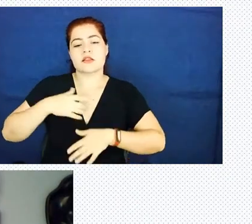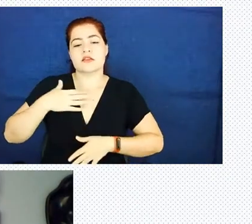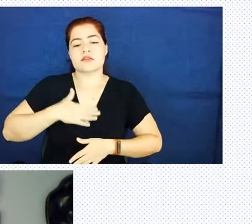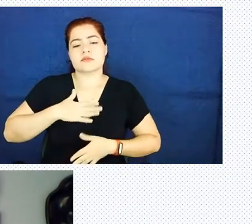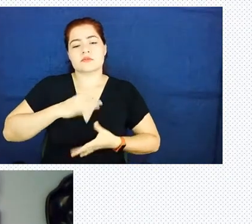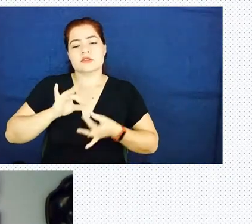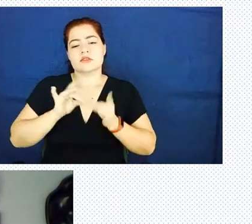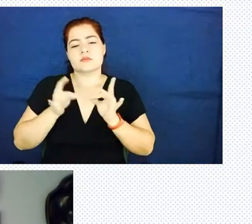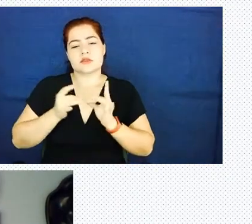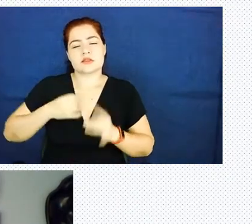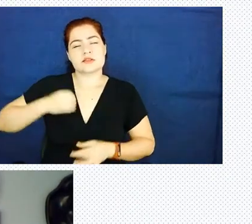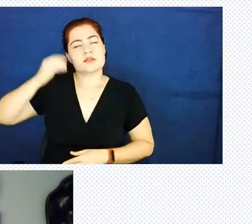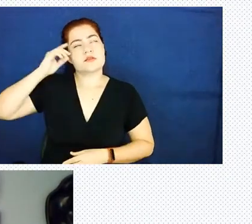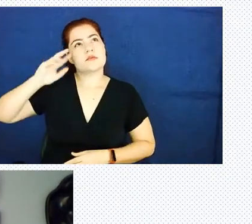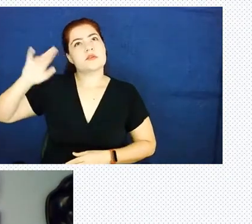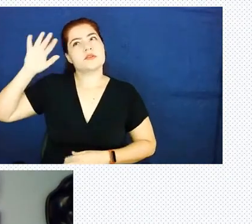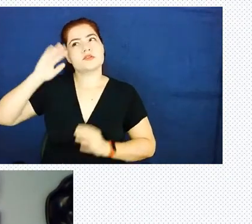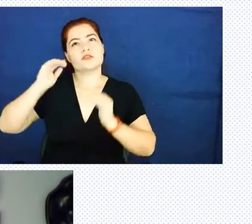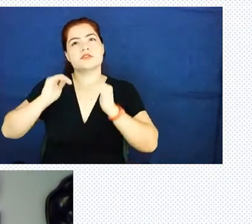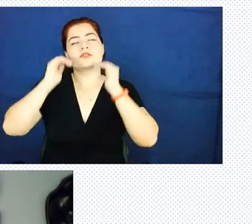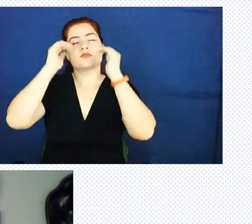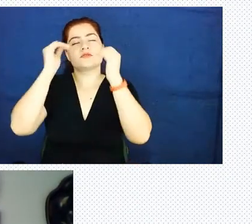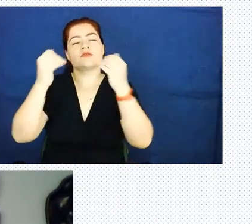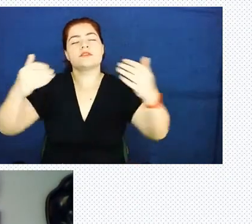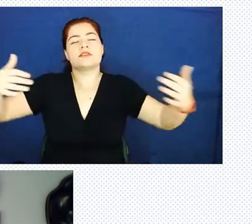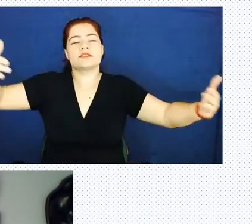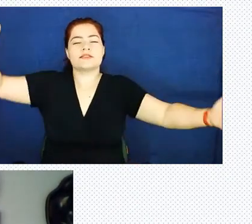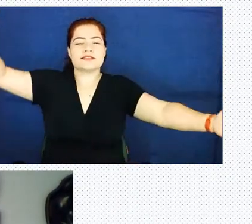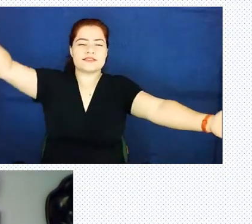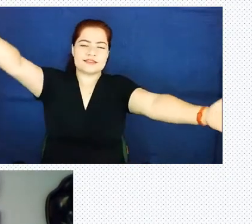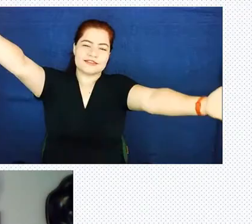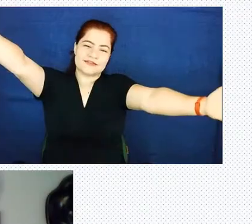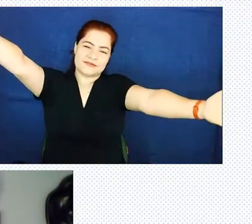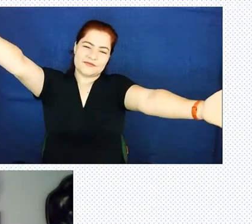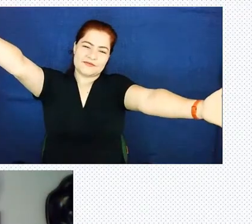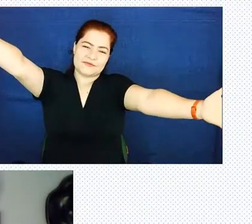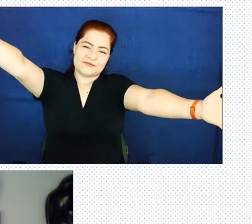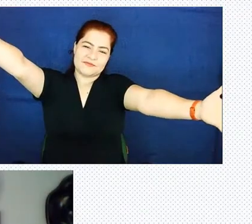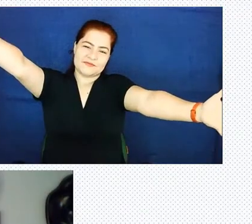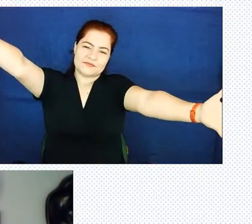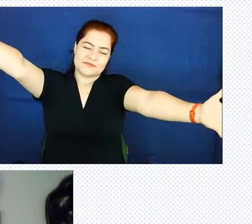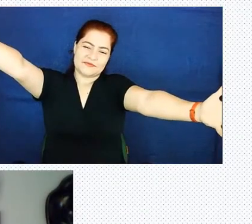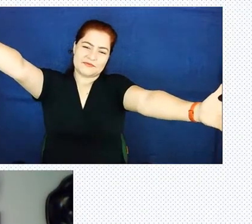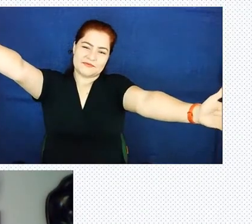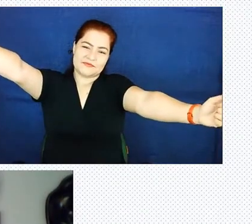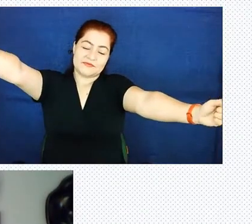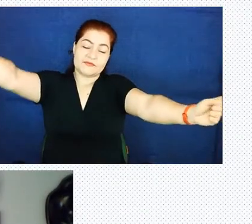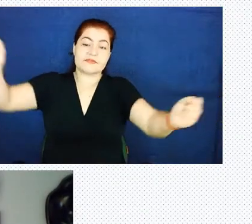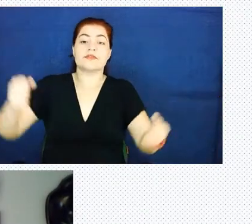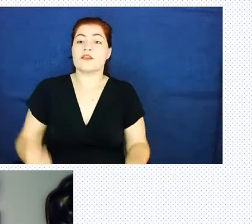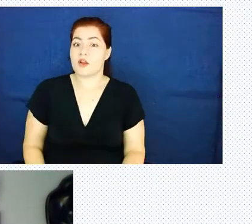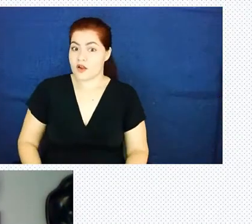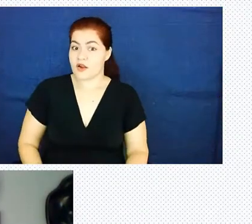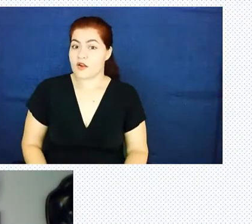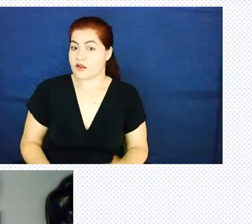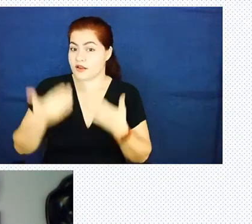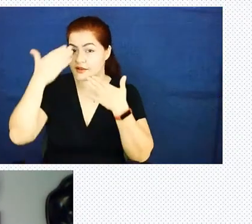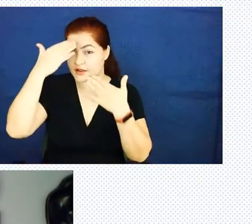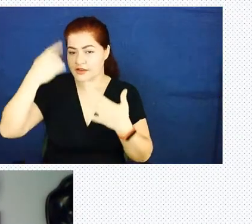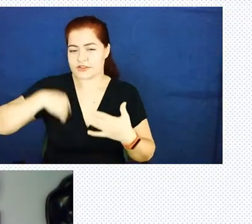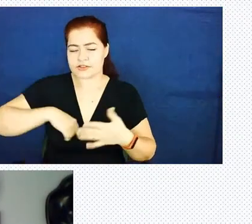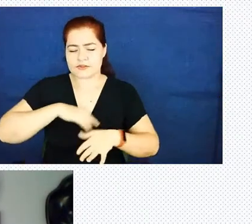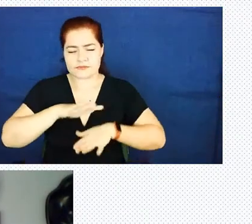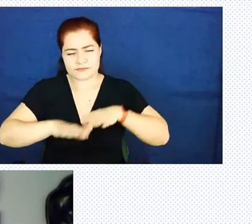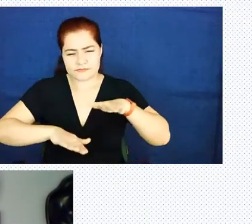fico imaginando o mestre de braços abertos a todos nós e sempre peço gratidão. Meus passos são